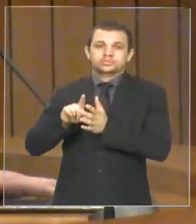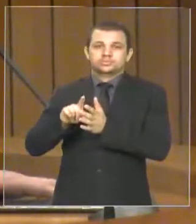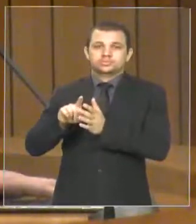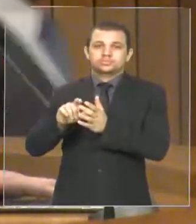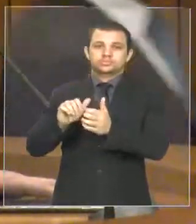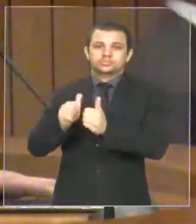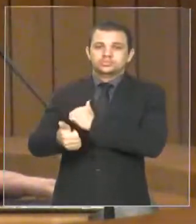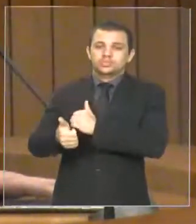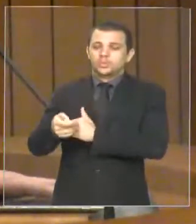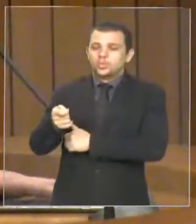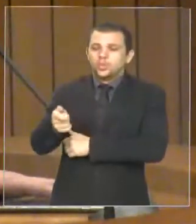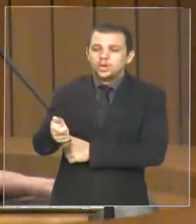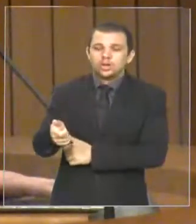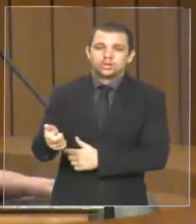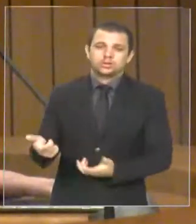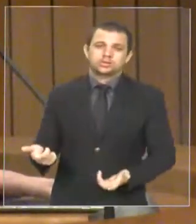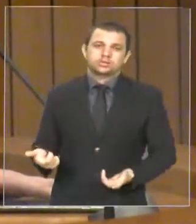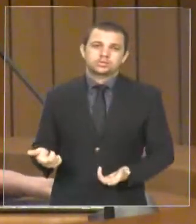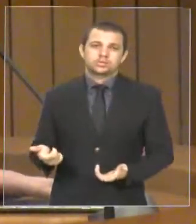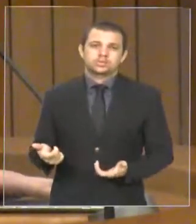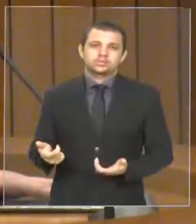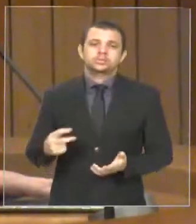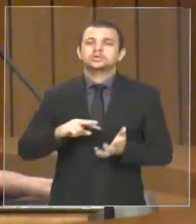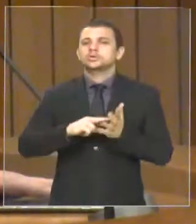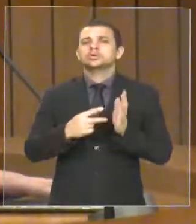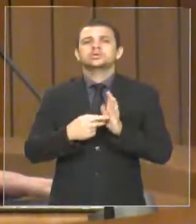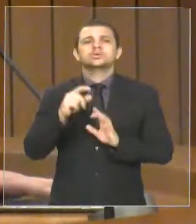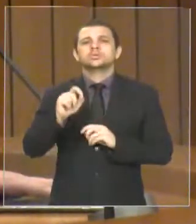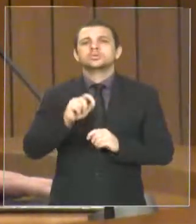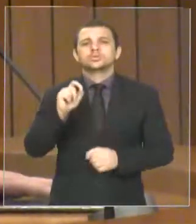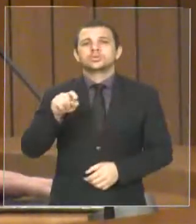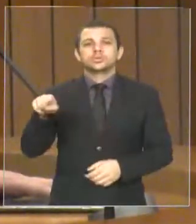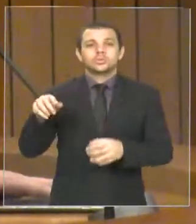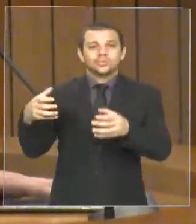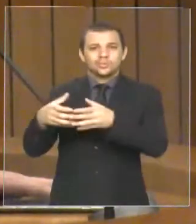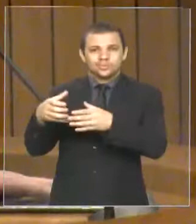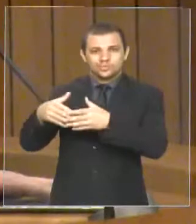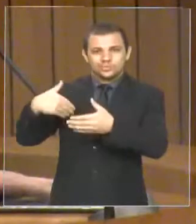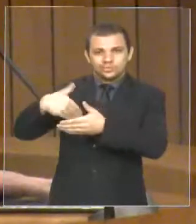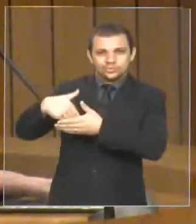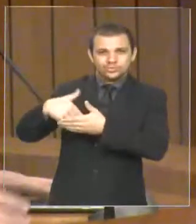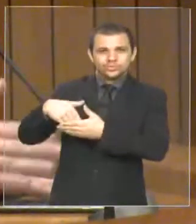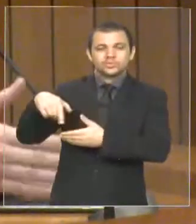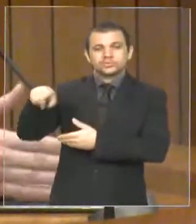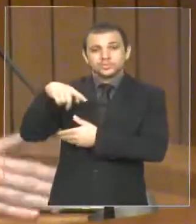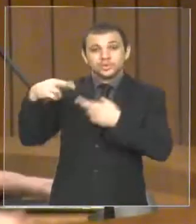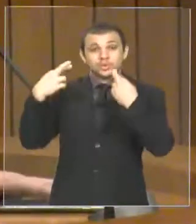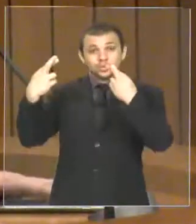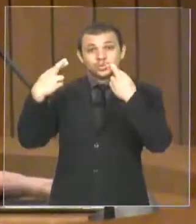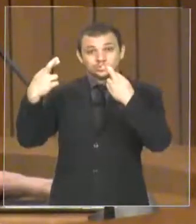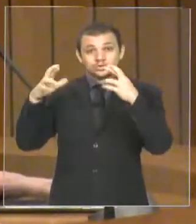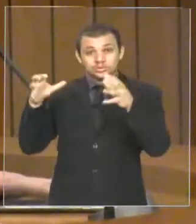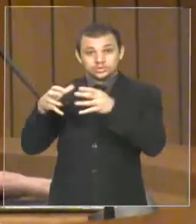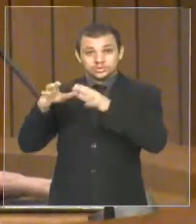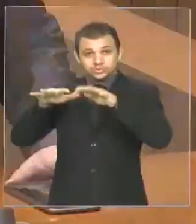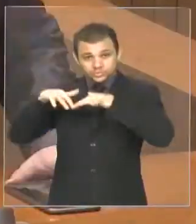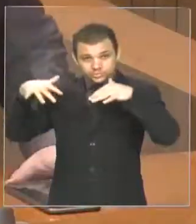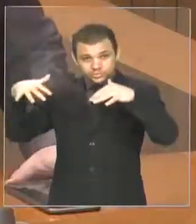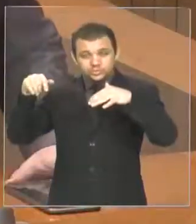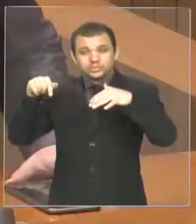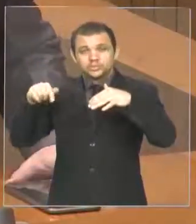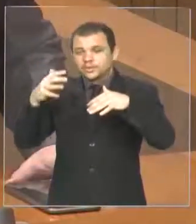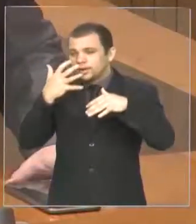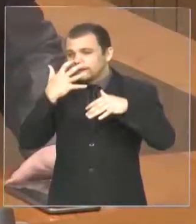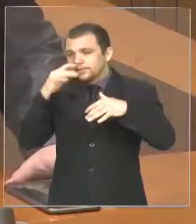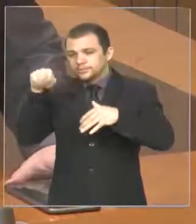é que significa? Que a torcida do Cordino, ao invés de assistir ao jogo lá na Barra do Corda, vai